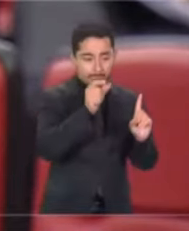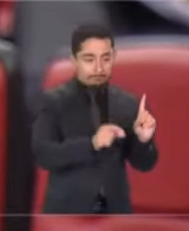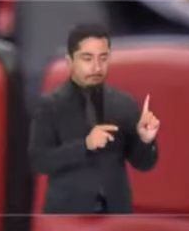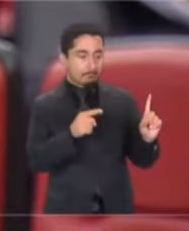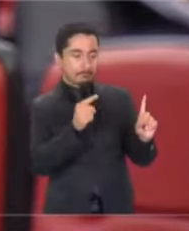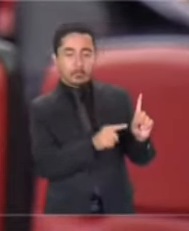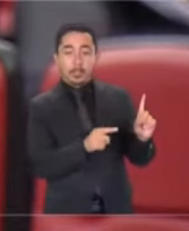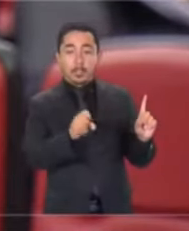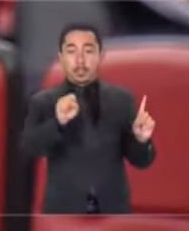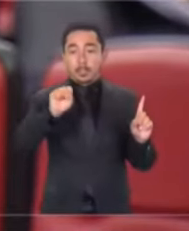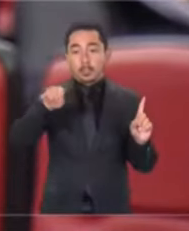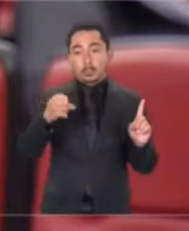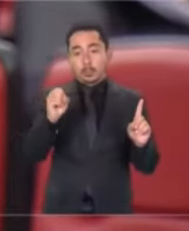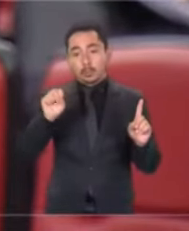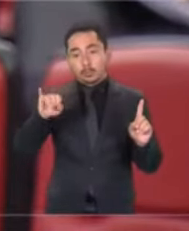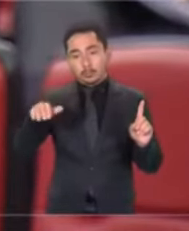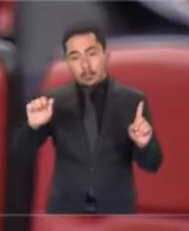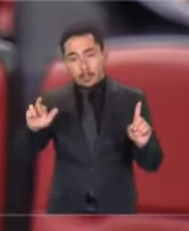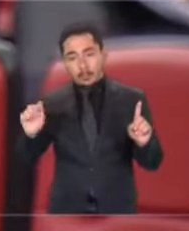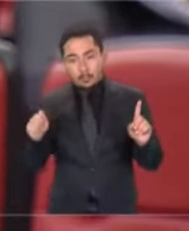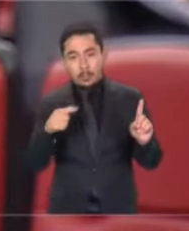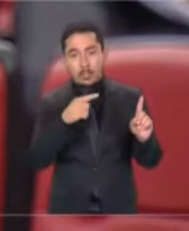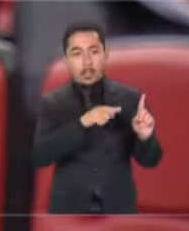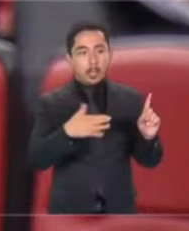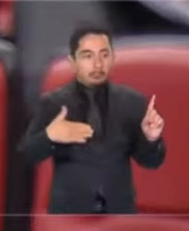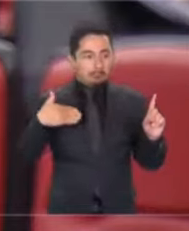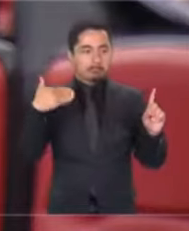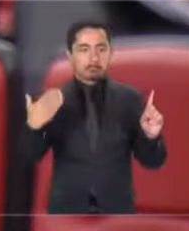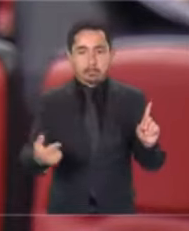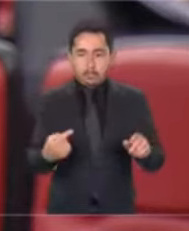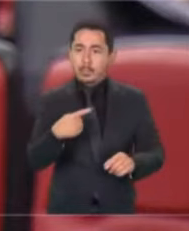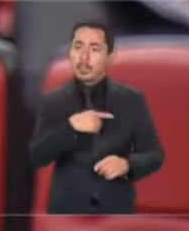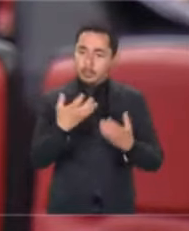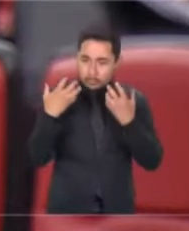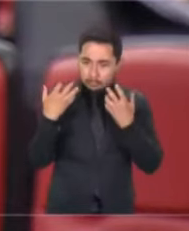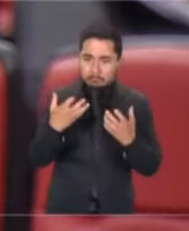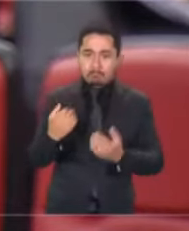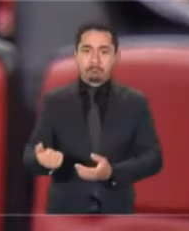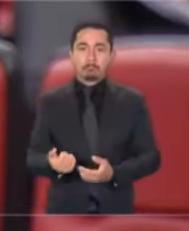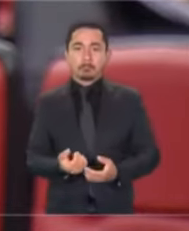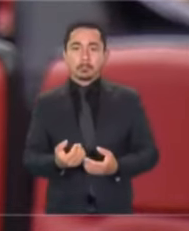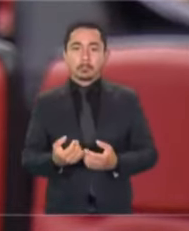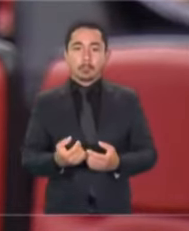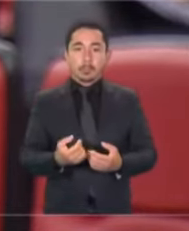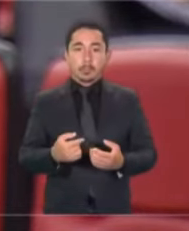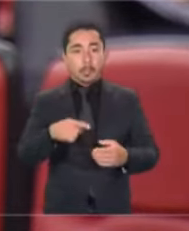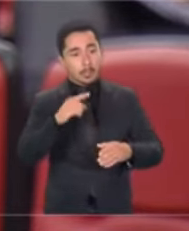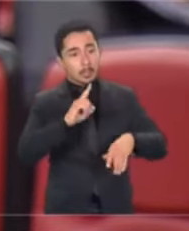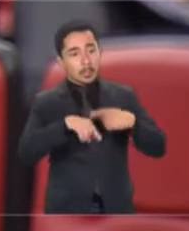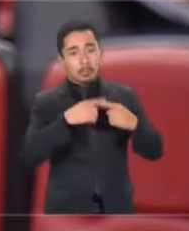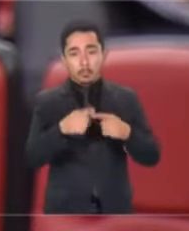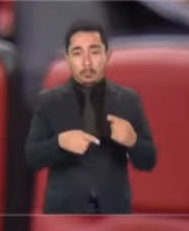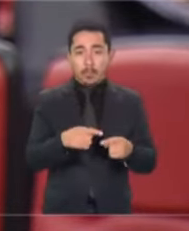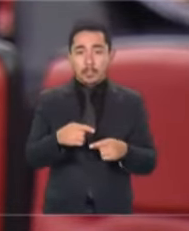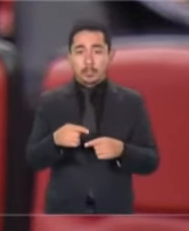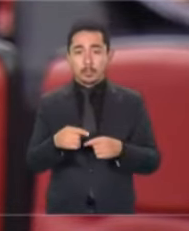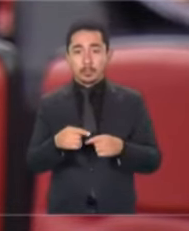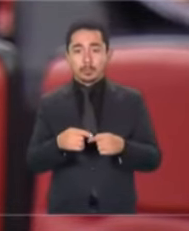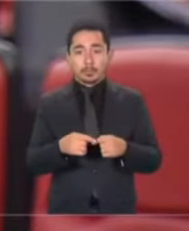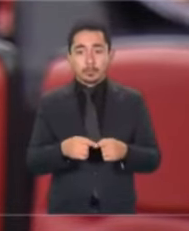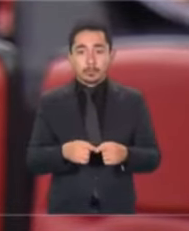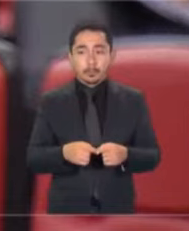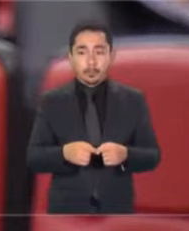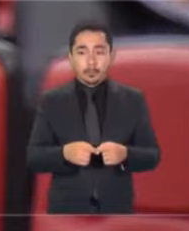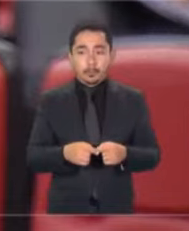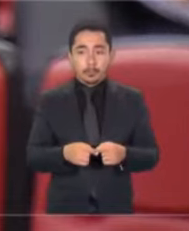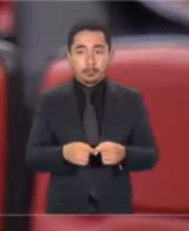desembaraçada, explícita e expressa de ser candidata, lançou-se no pleito e, em momento posterior à convenção partidária, por razões de foro íntimo que justificou em